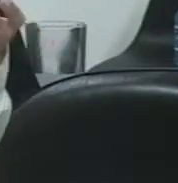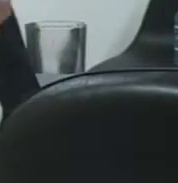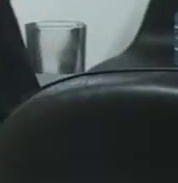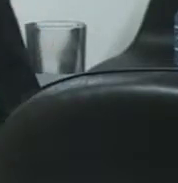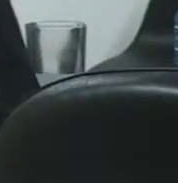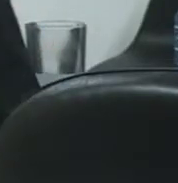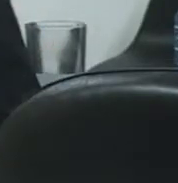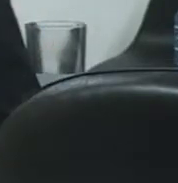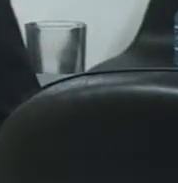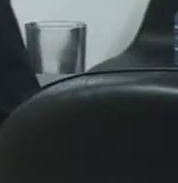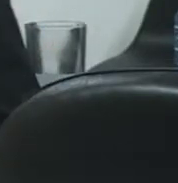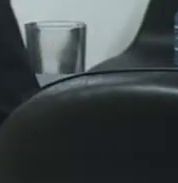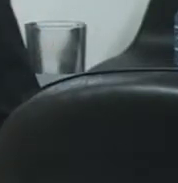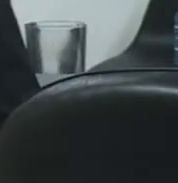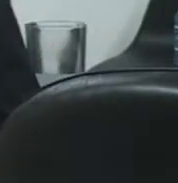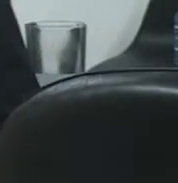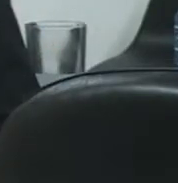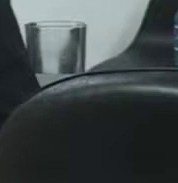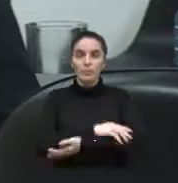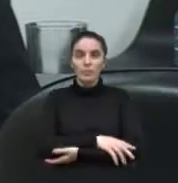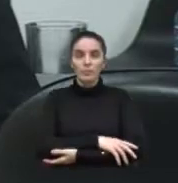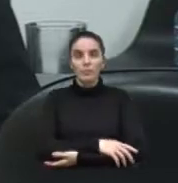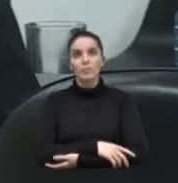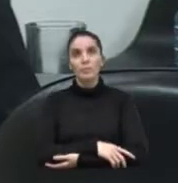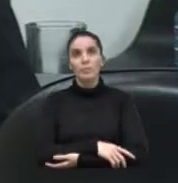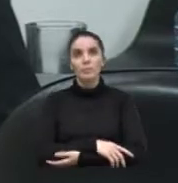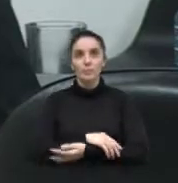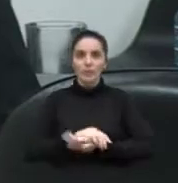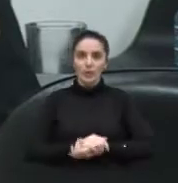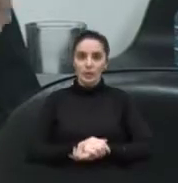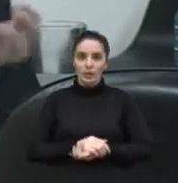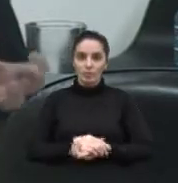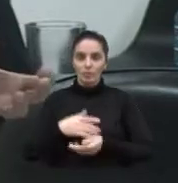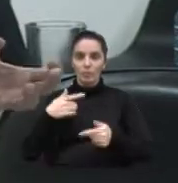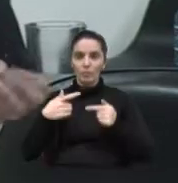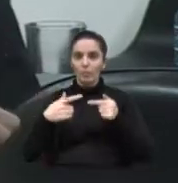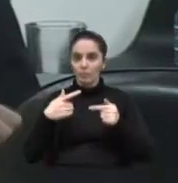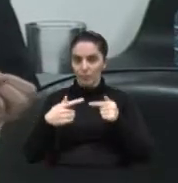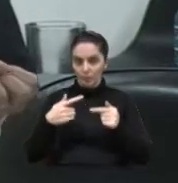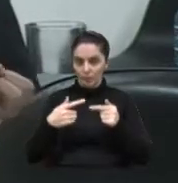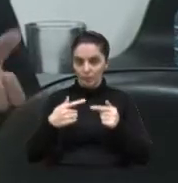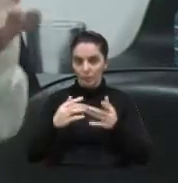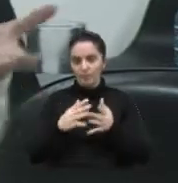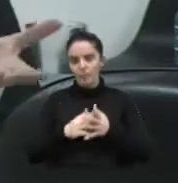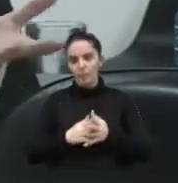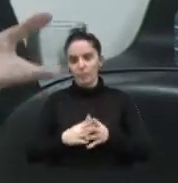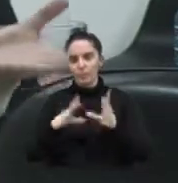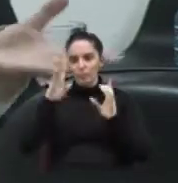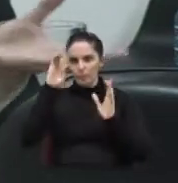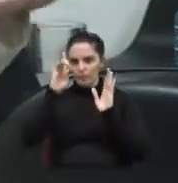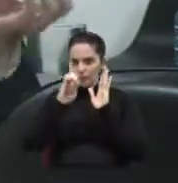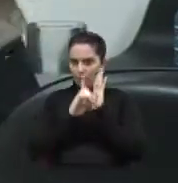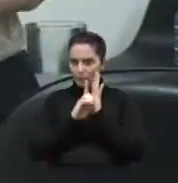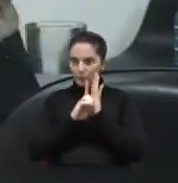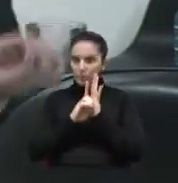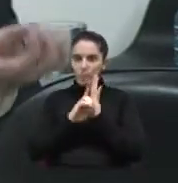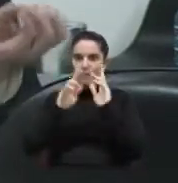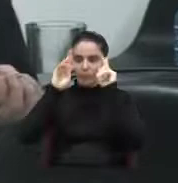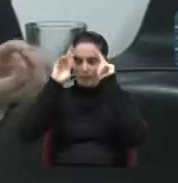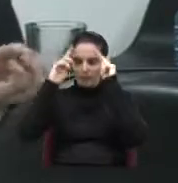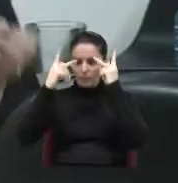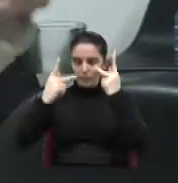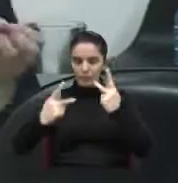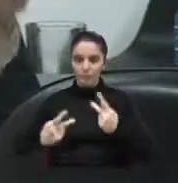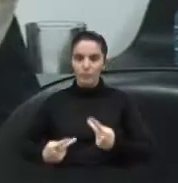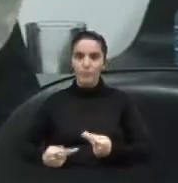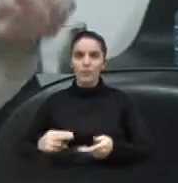bandido. Nós estamos relativizando o debate e colocando ele em senso comum, o que nós não podemos